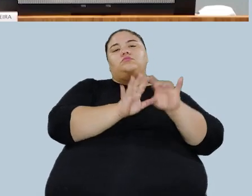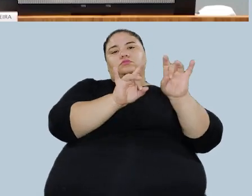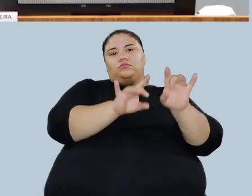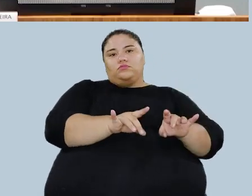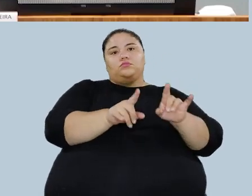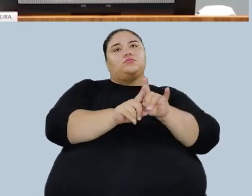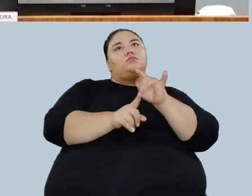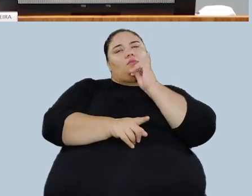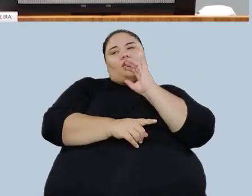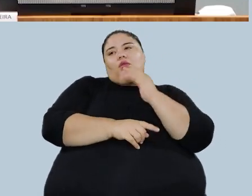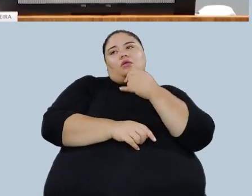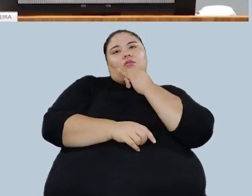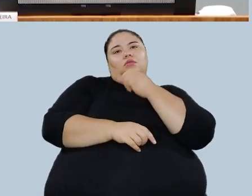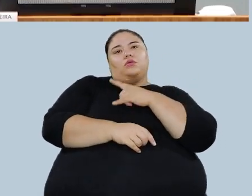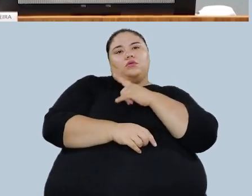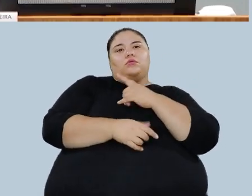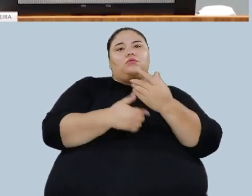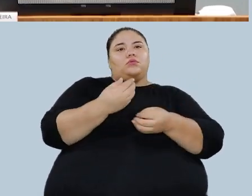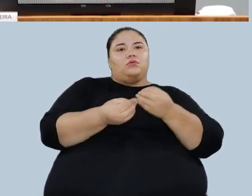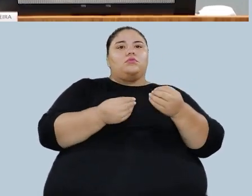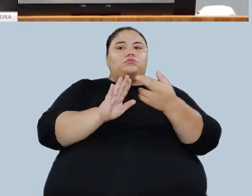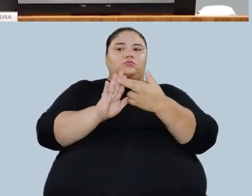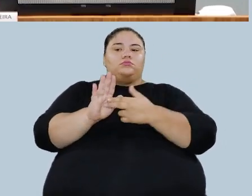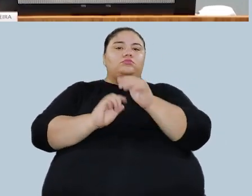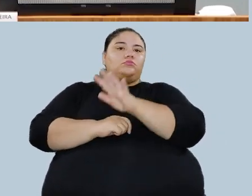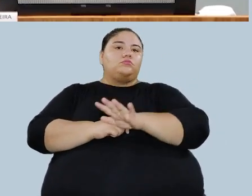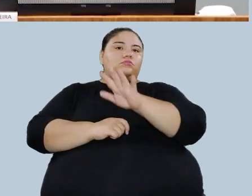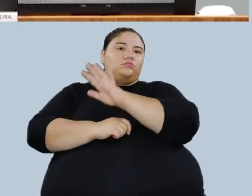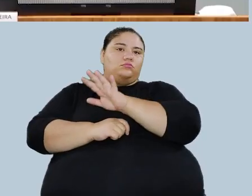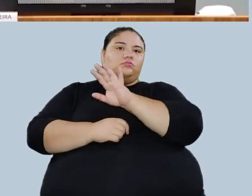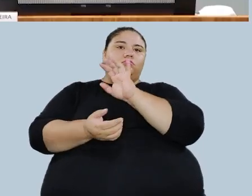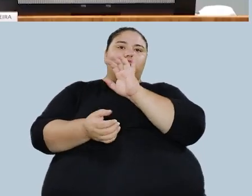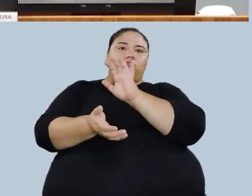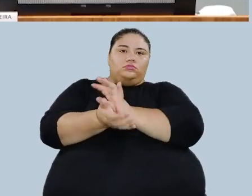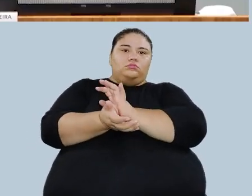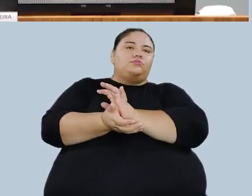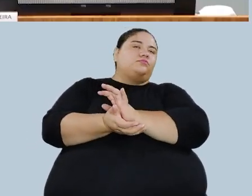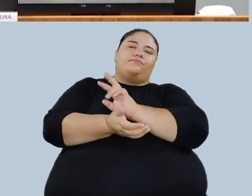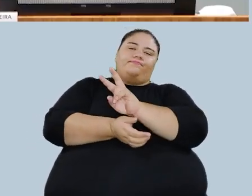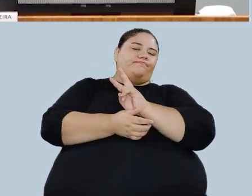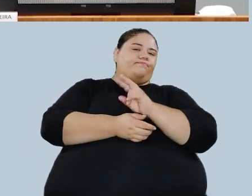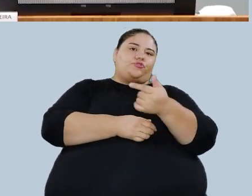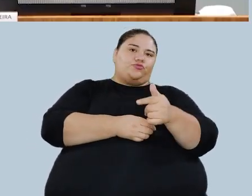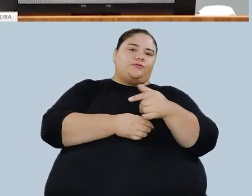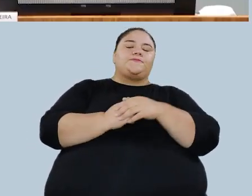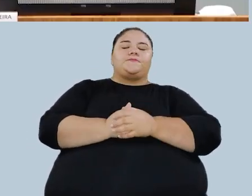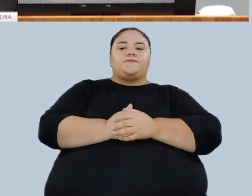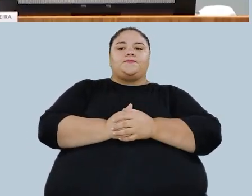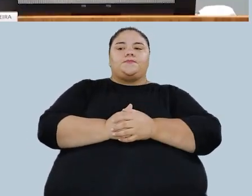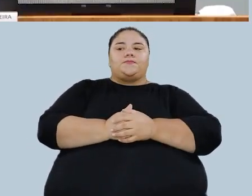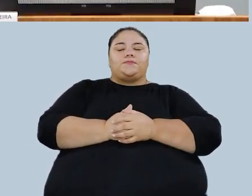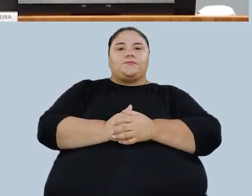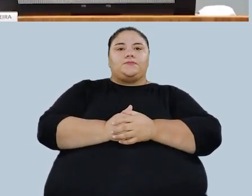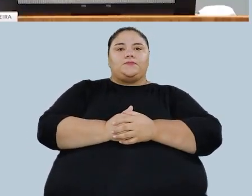isso faz com que, claro, né, só dá crédito a quem for do regime geral. Quem estiver no regime específico não toma crédito. Exato. Então,